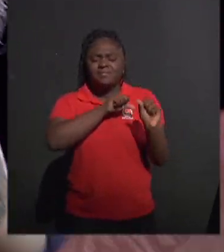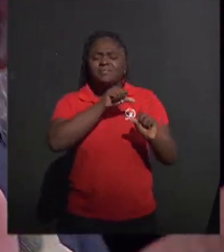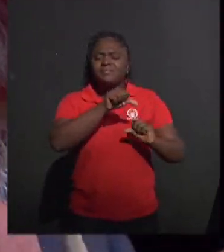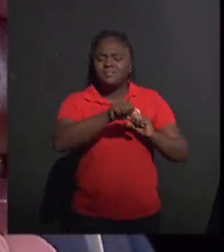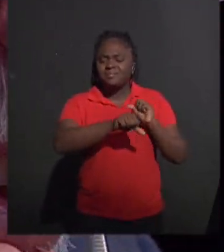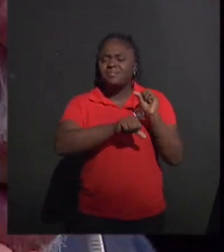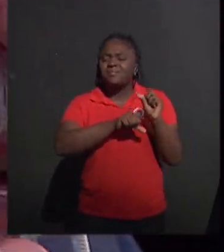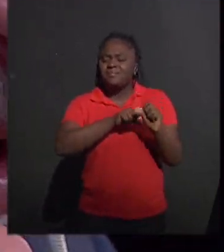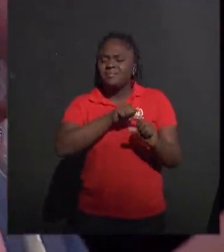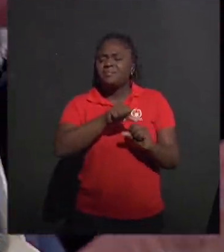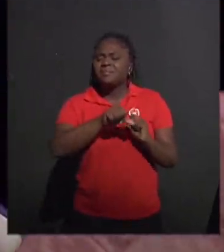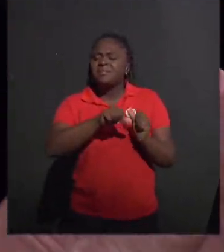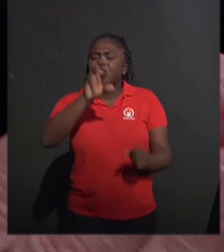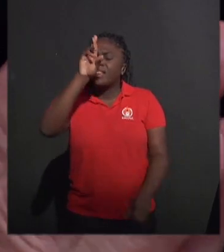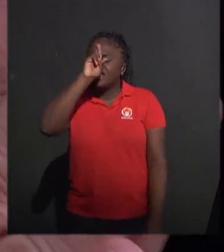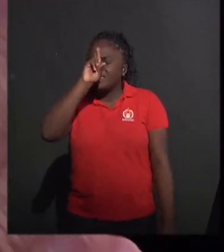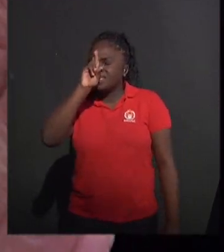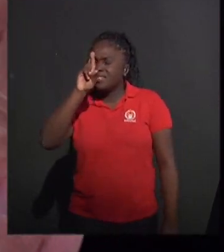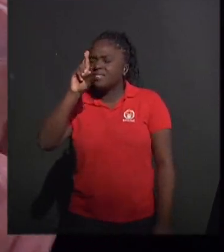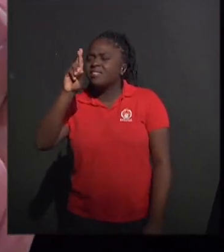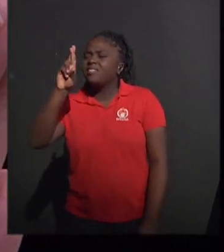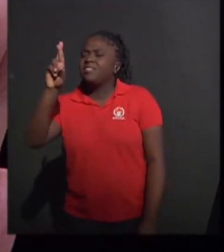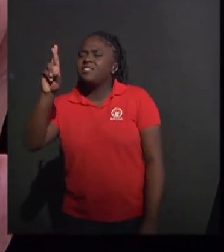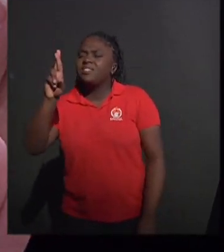Aviva a tua igreja, Senhor.